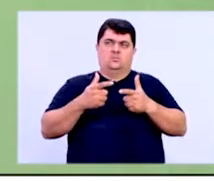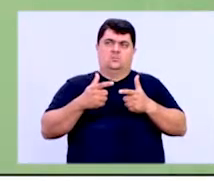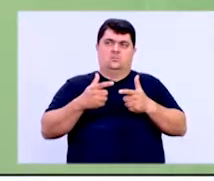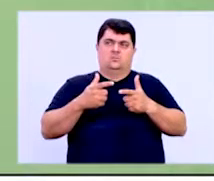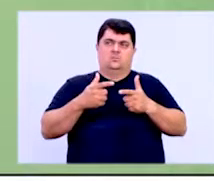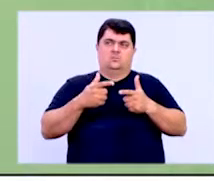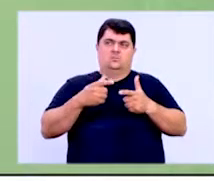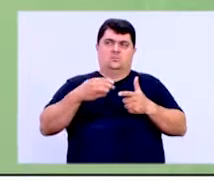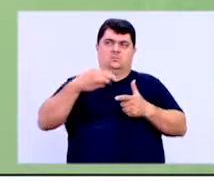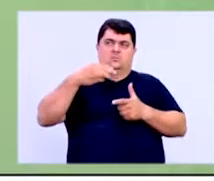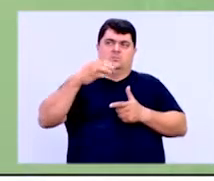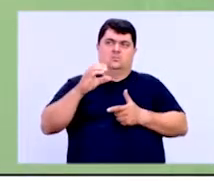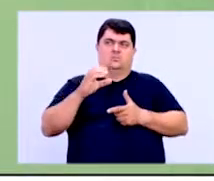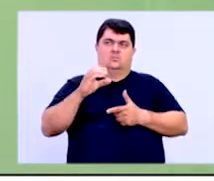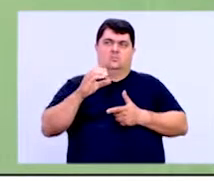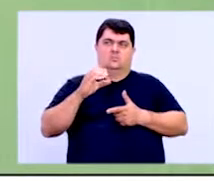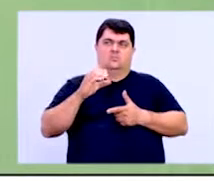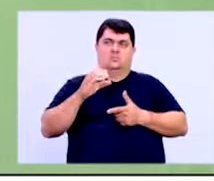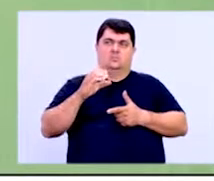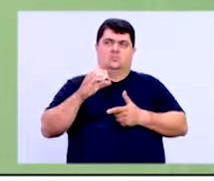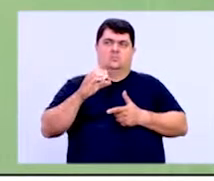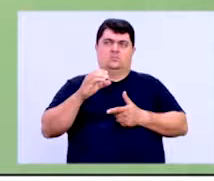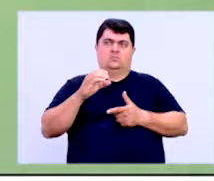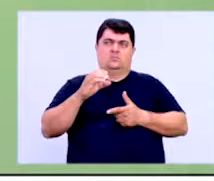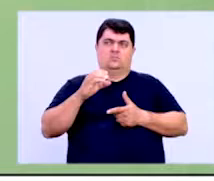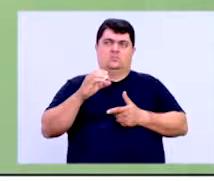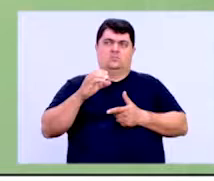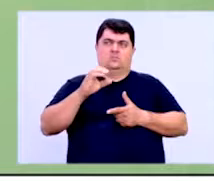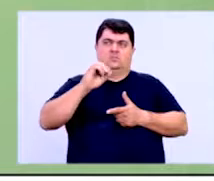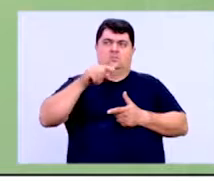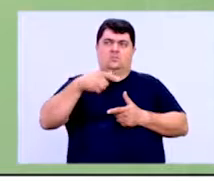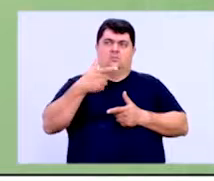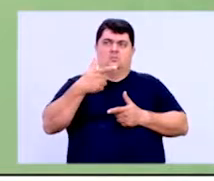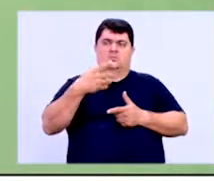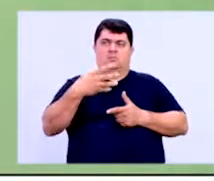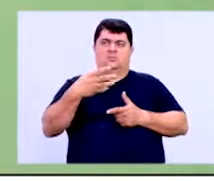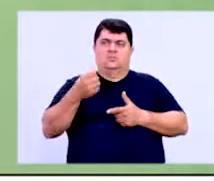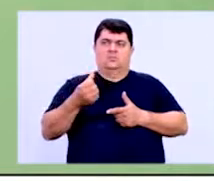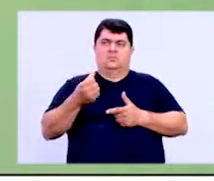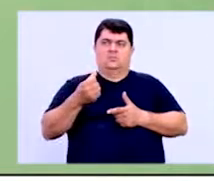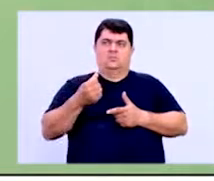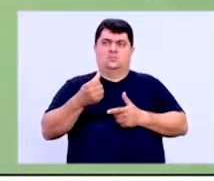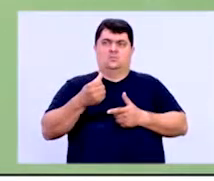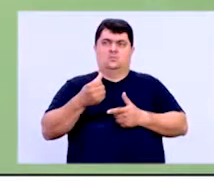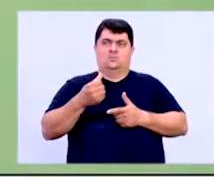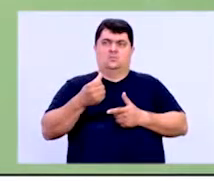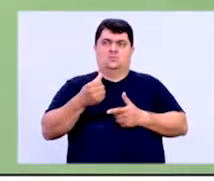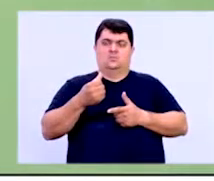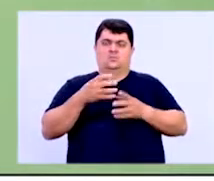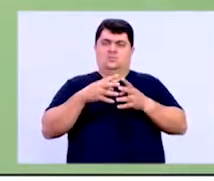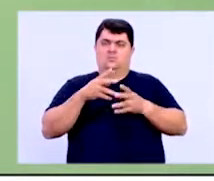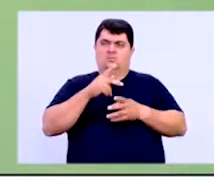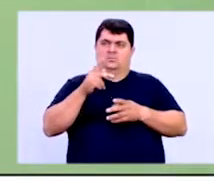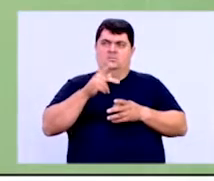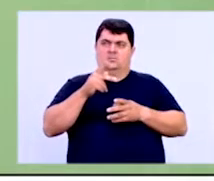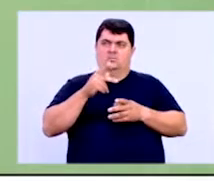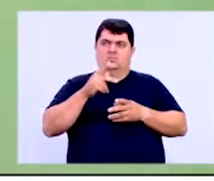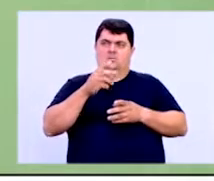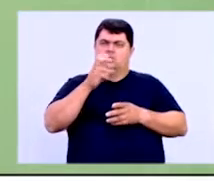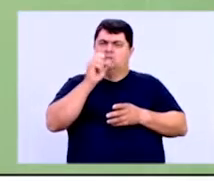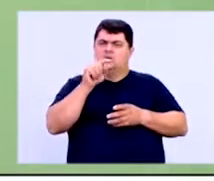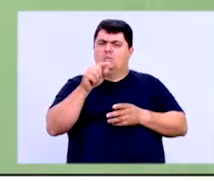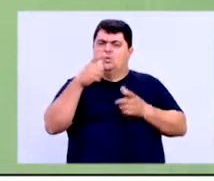a margem de contribuição, que será 0,46. Opa, professor, o senhor pulou 5